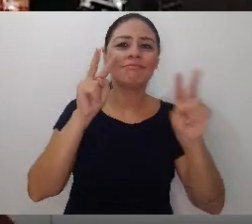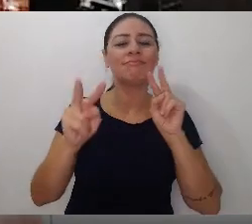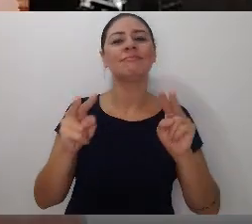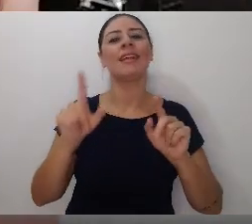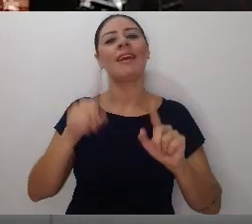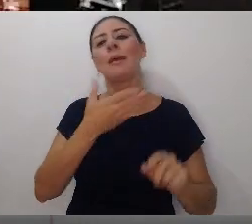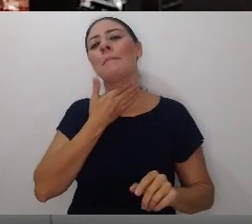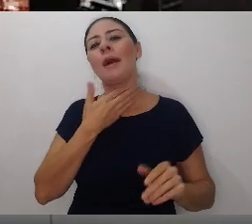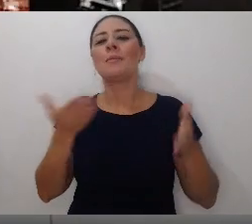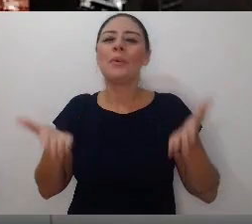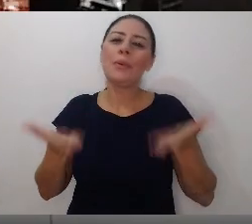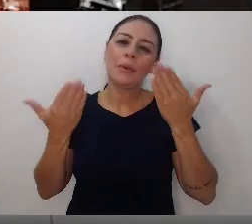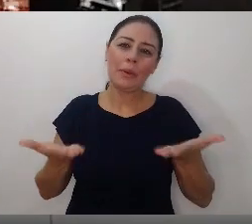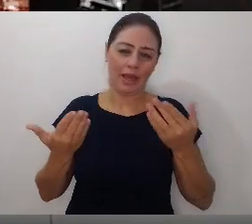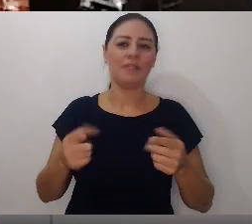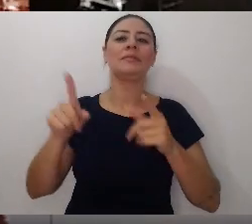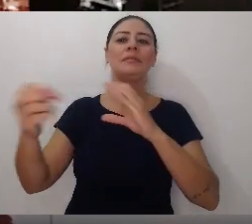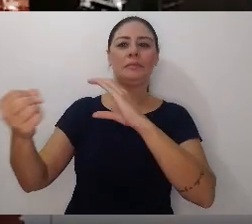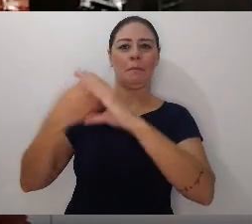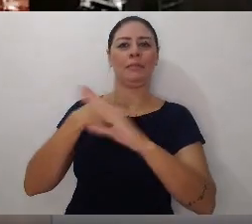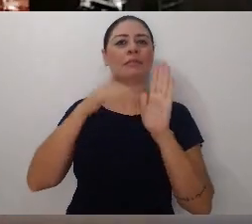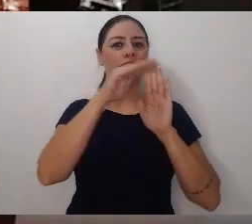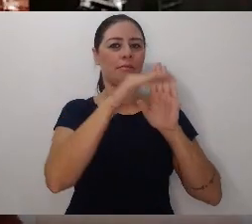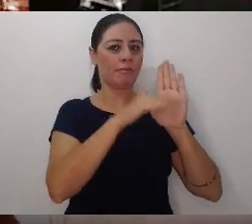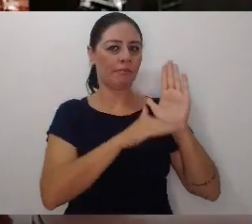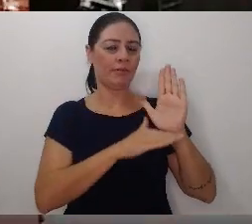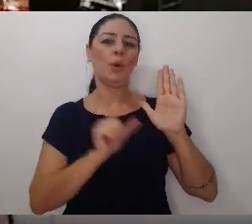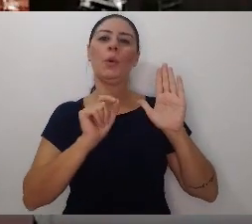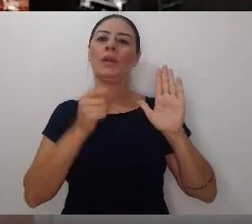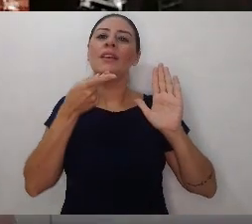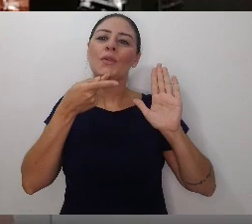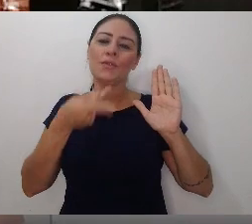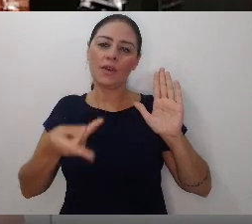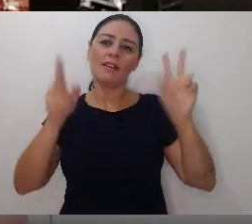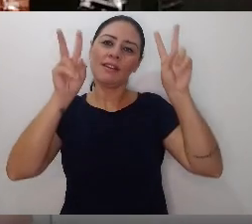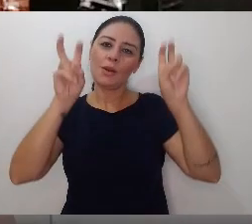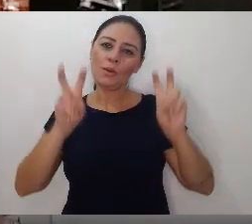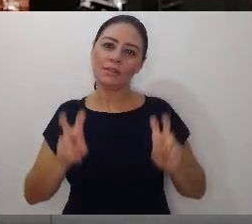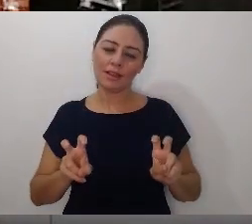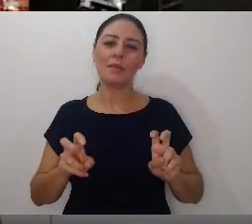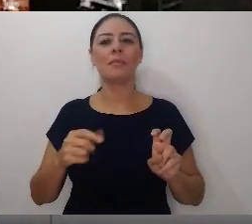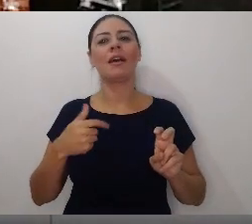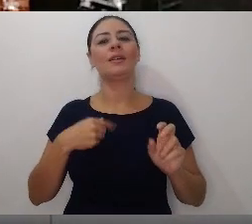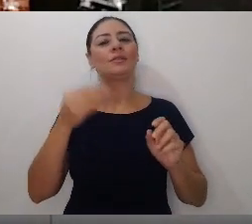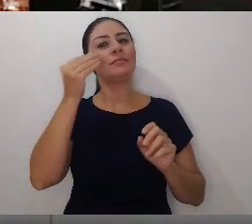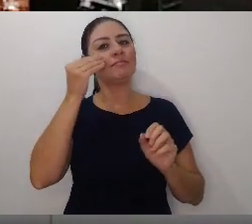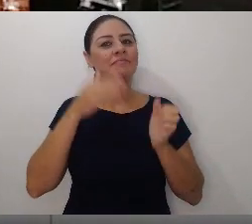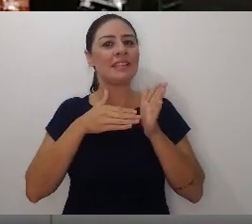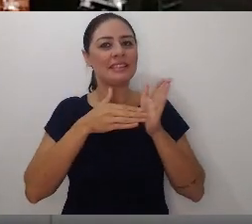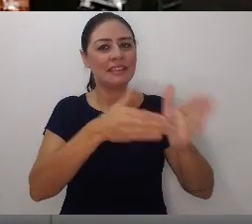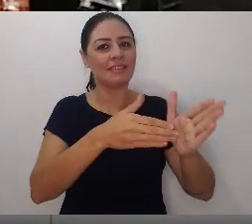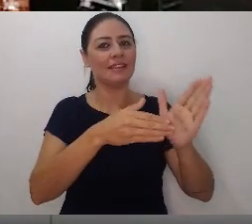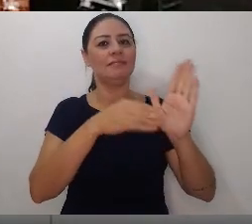famílias, que a gente possa ter um papo leve. Então, foi me passado algum roteiro ali para que eu pudesse desenvolver